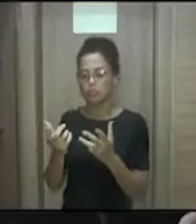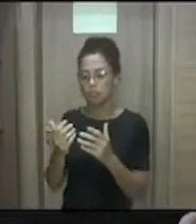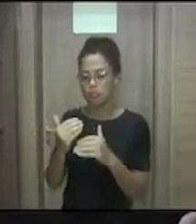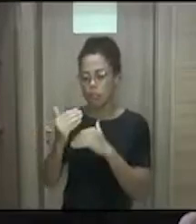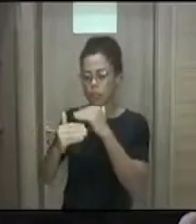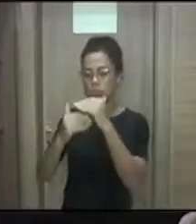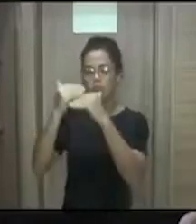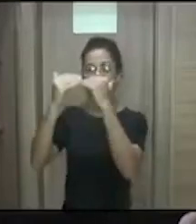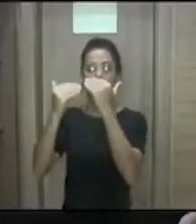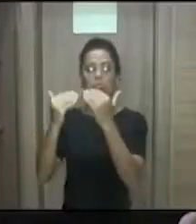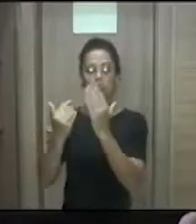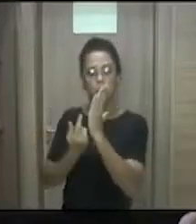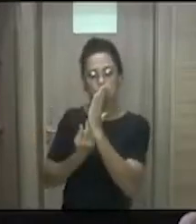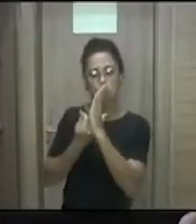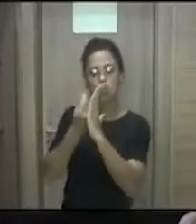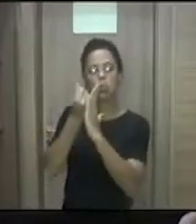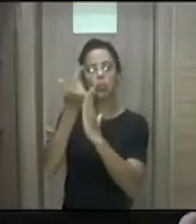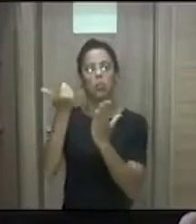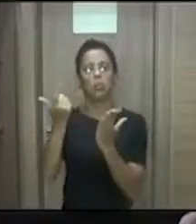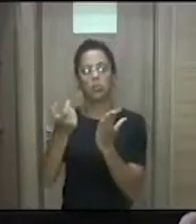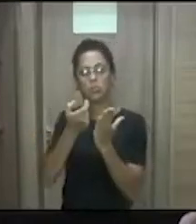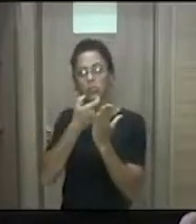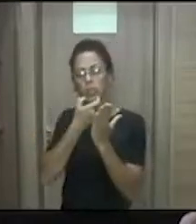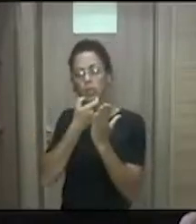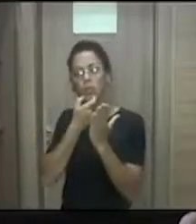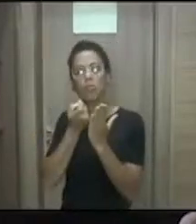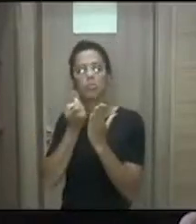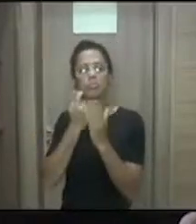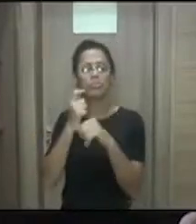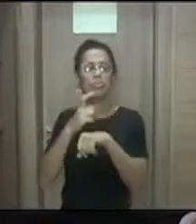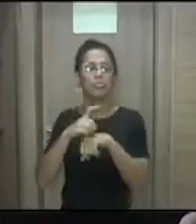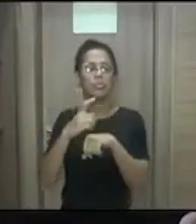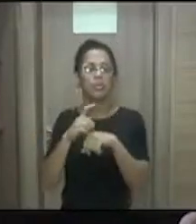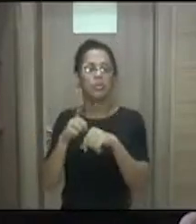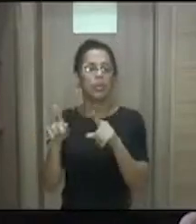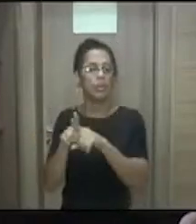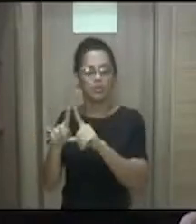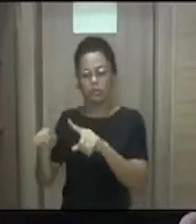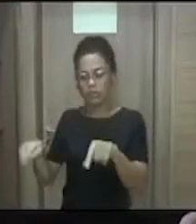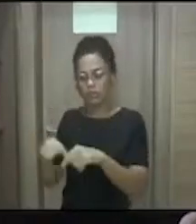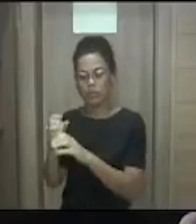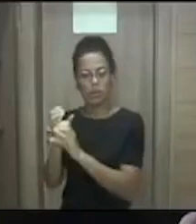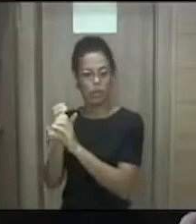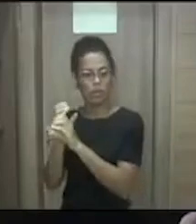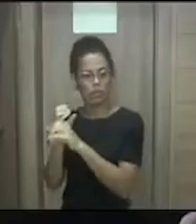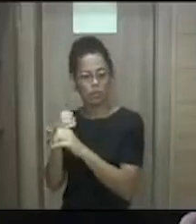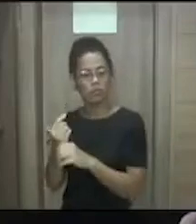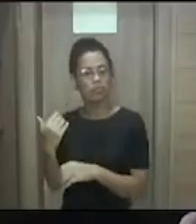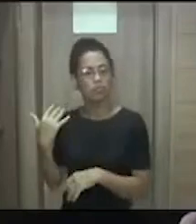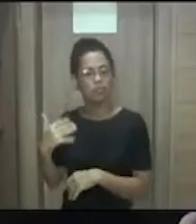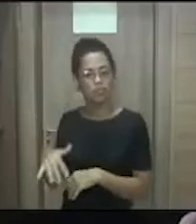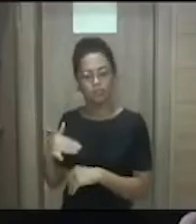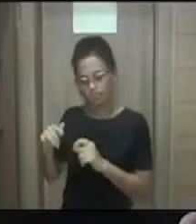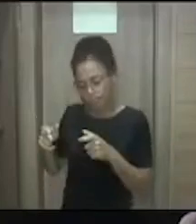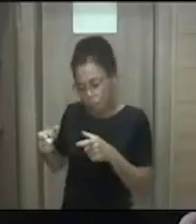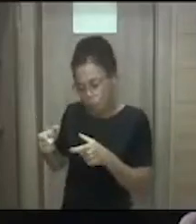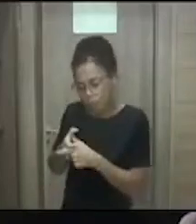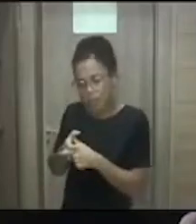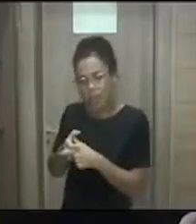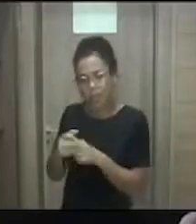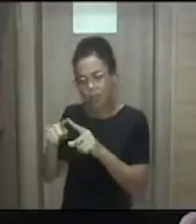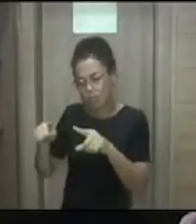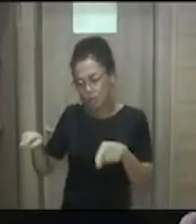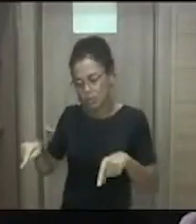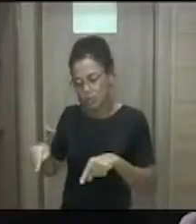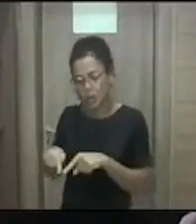custo, próteses digitais, né, até laboratórios, né, como a Maria trouxe, muito pequenos, né, e